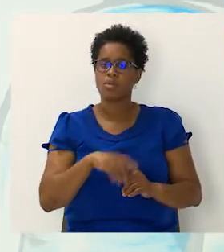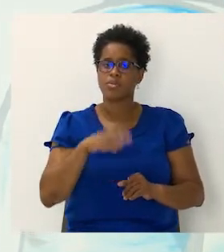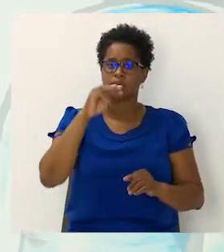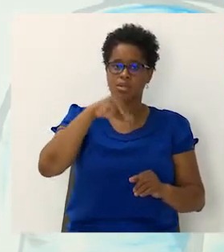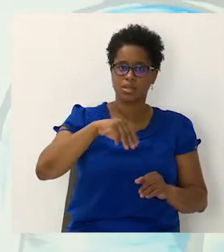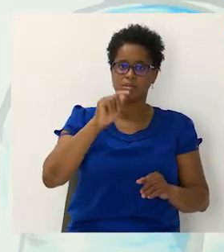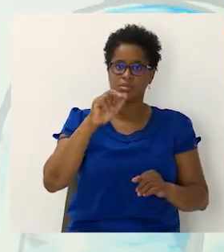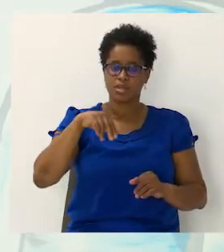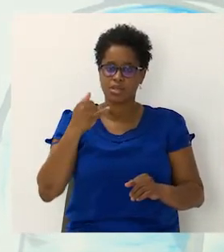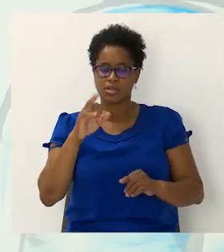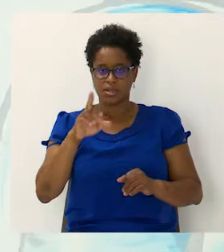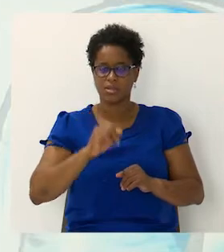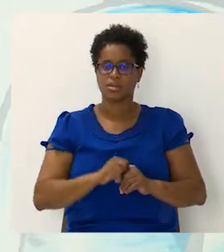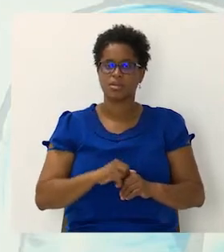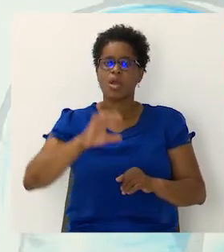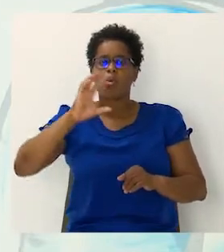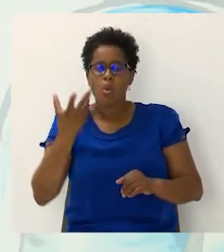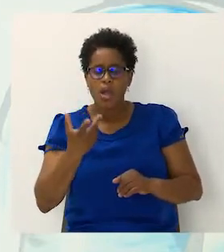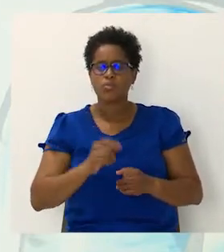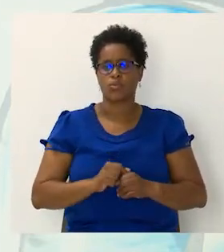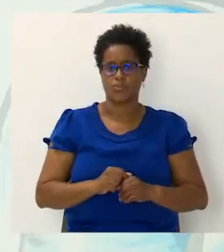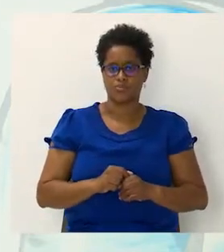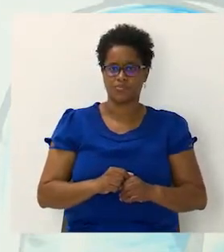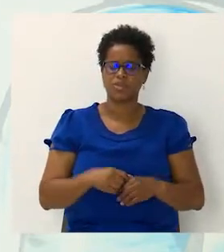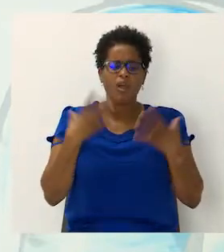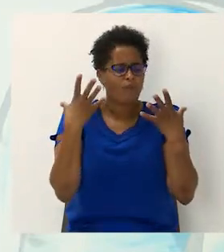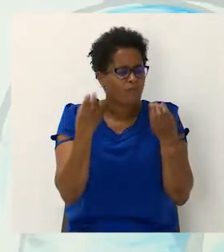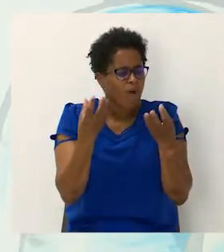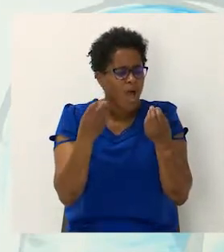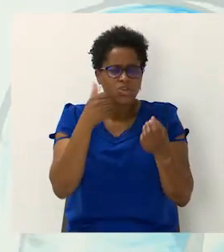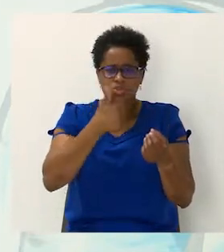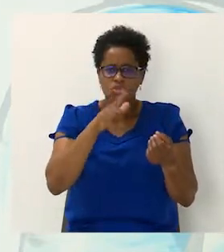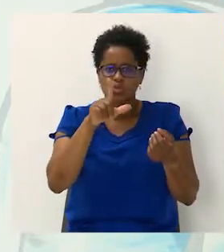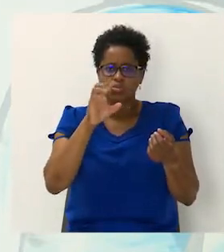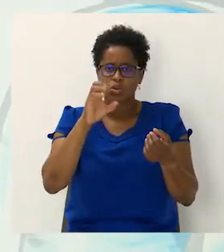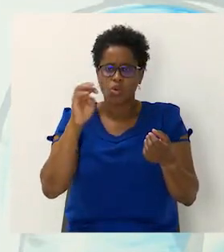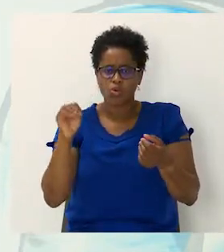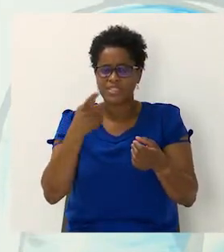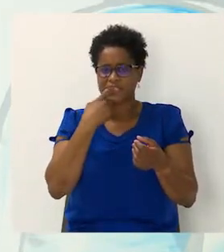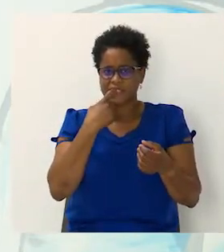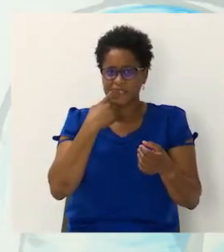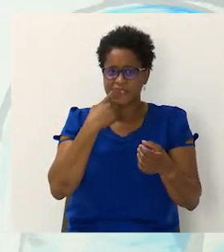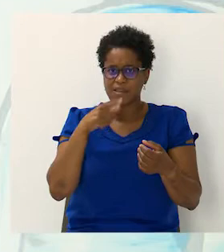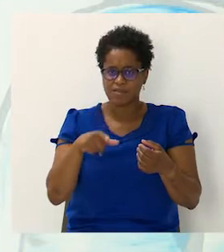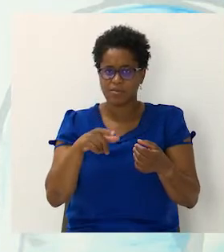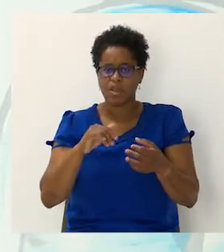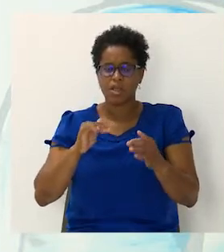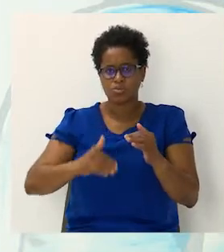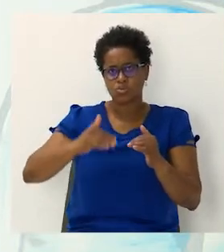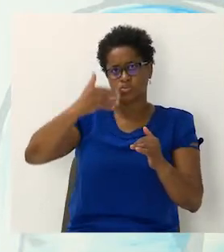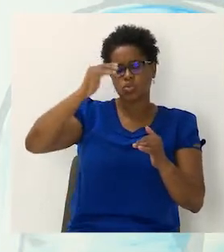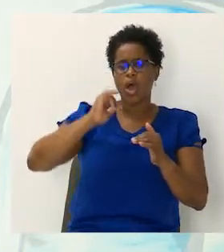menir. Quando se trata de vários blocos de pedras levantados ao